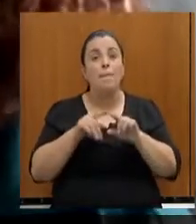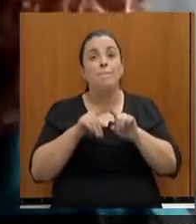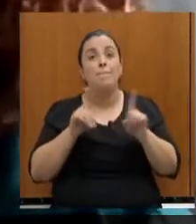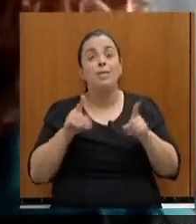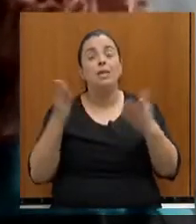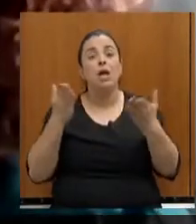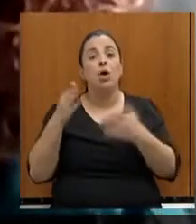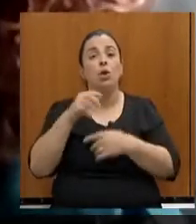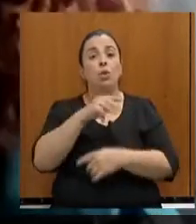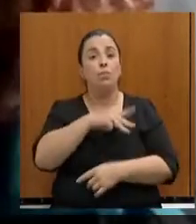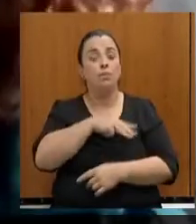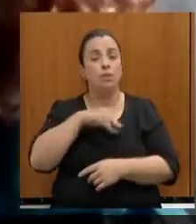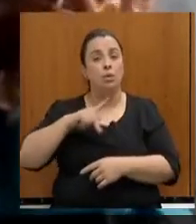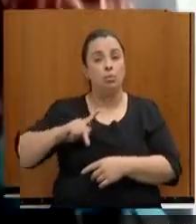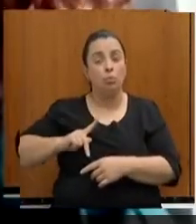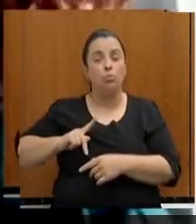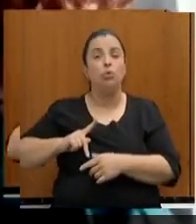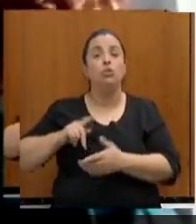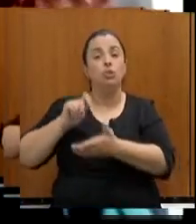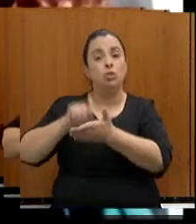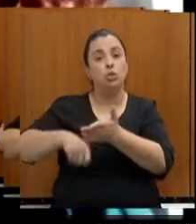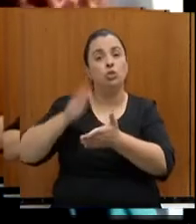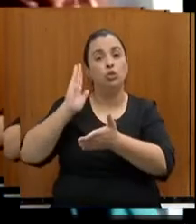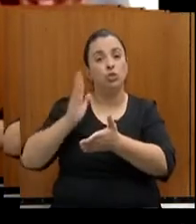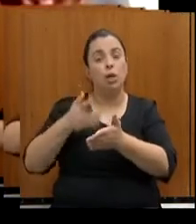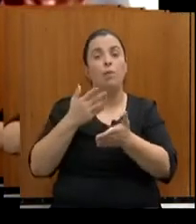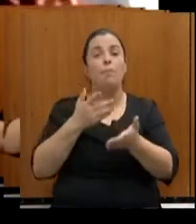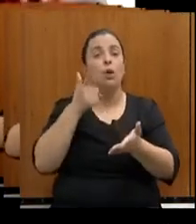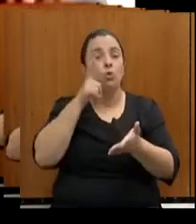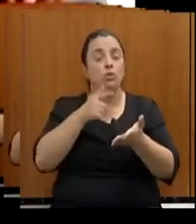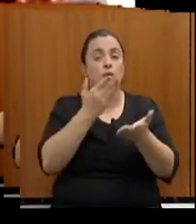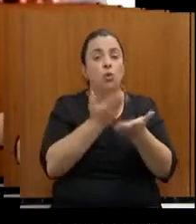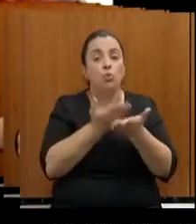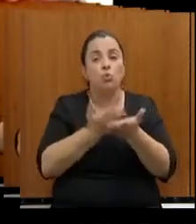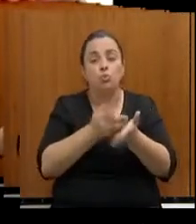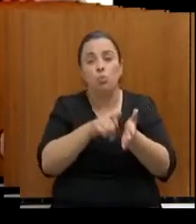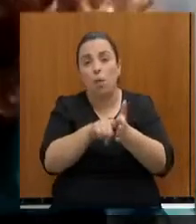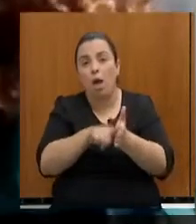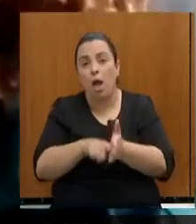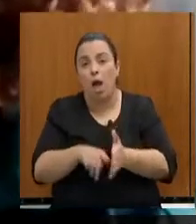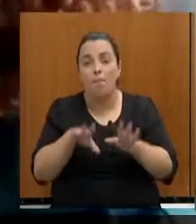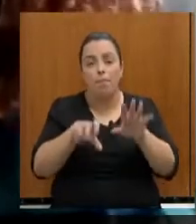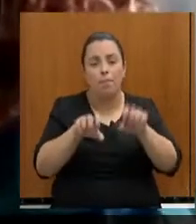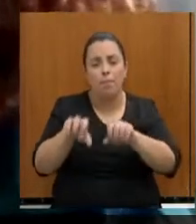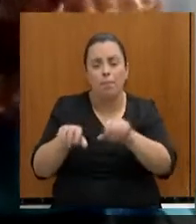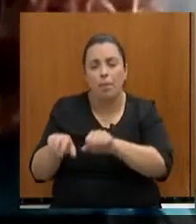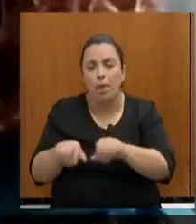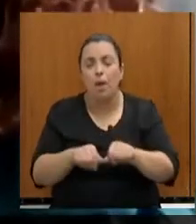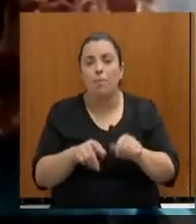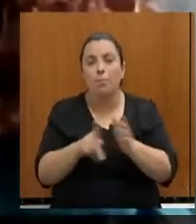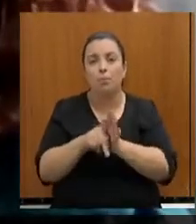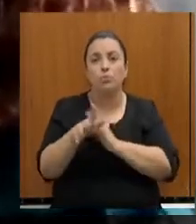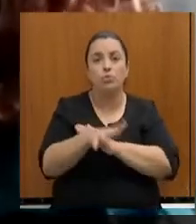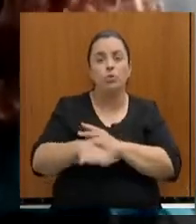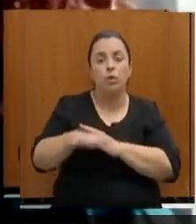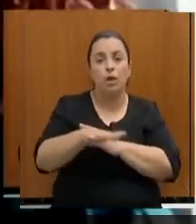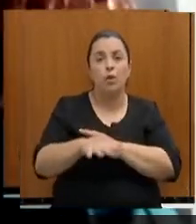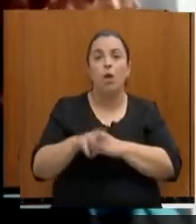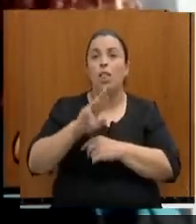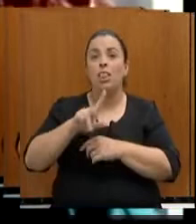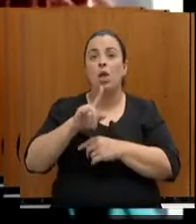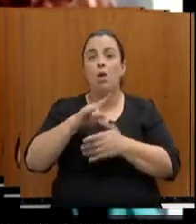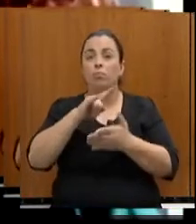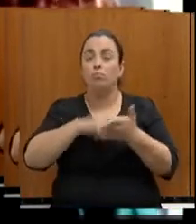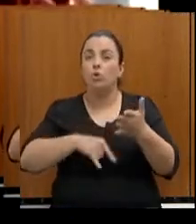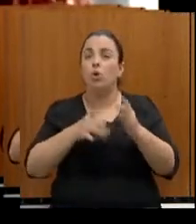para fazer os todo o segundo o procurador-geral não são não não é não é o licenciamento Mas não tem